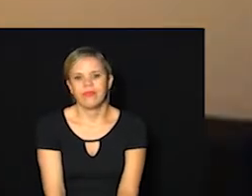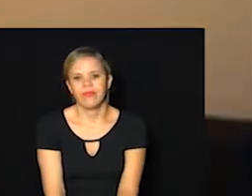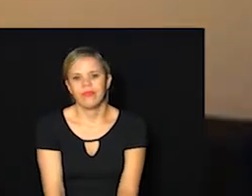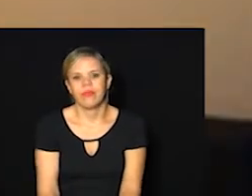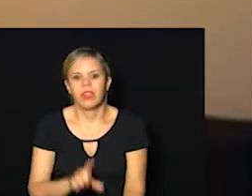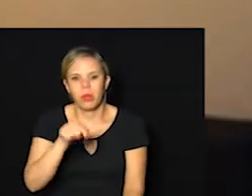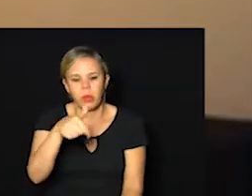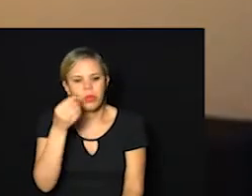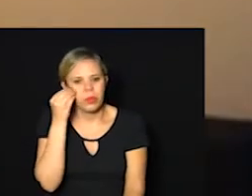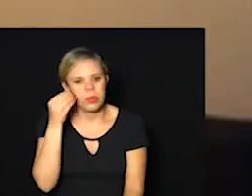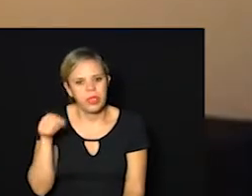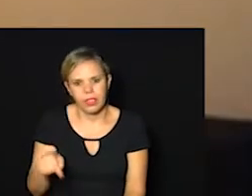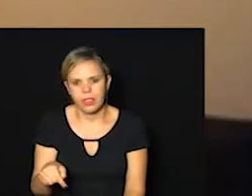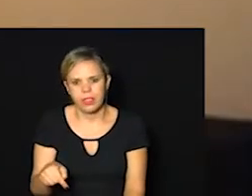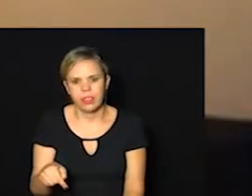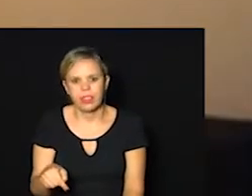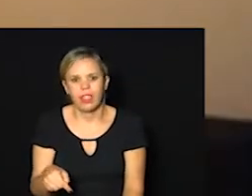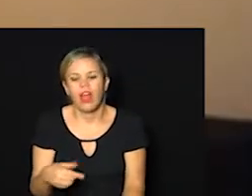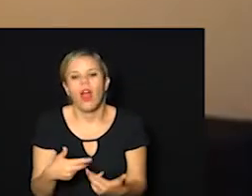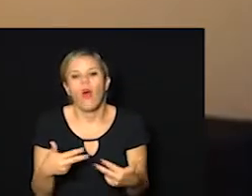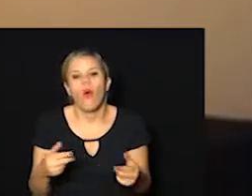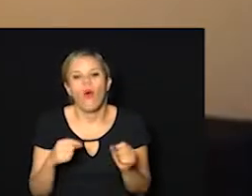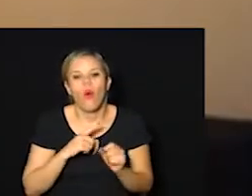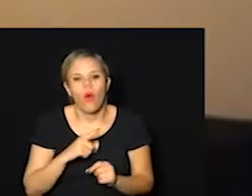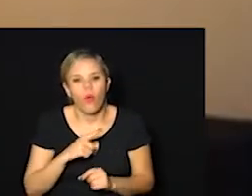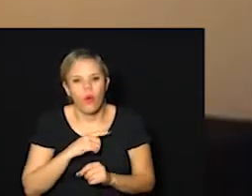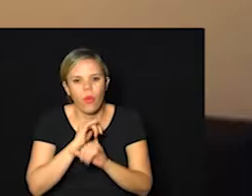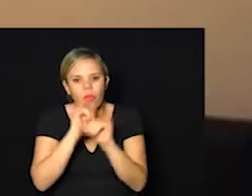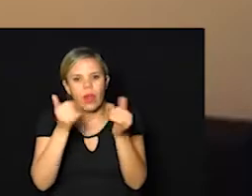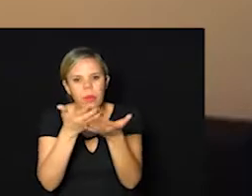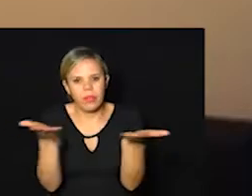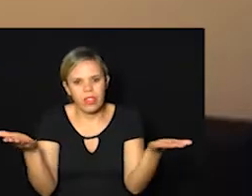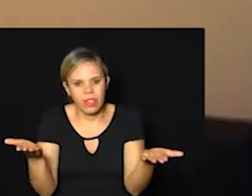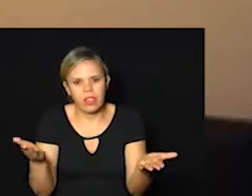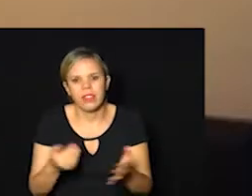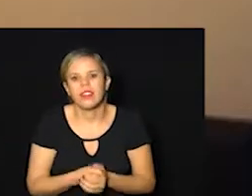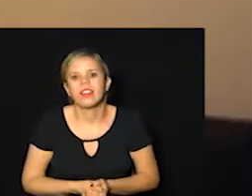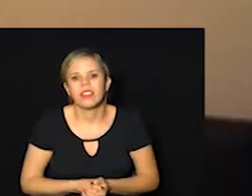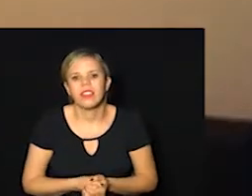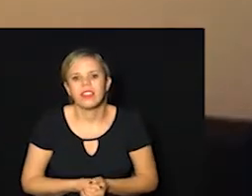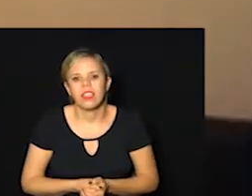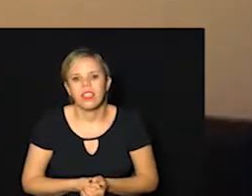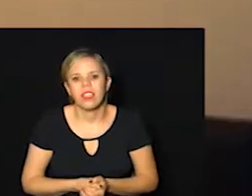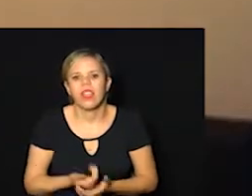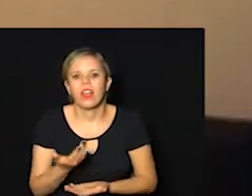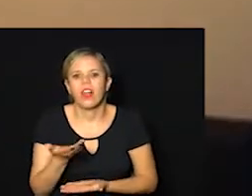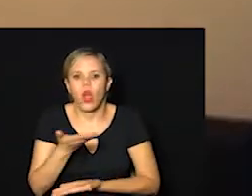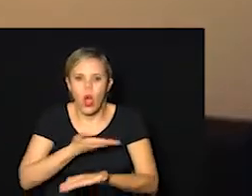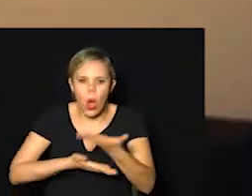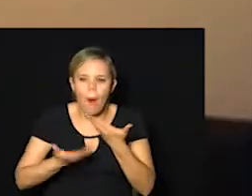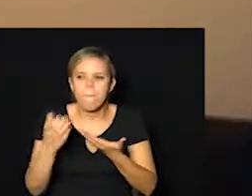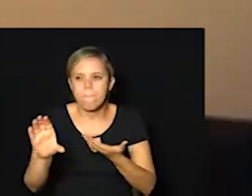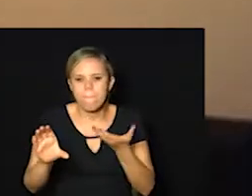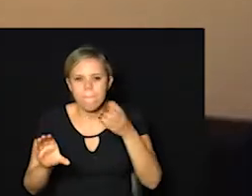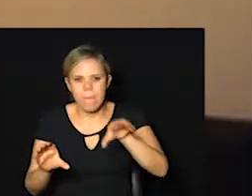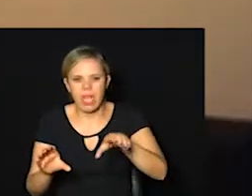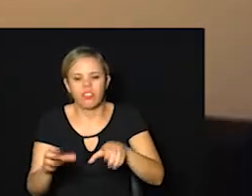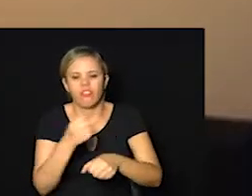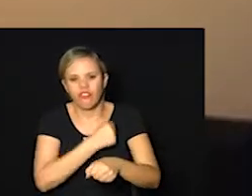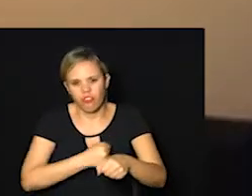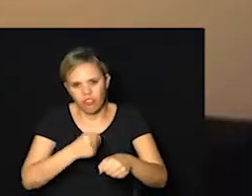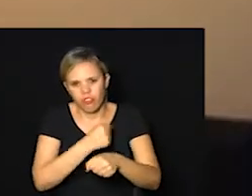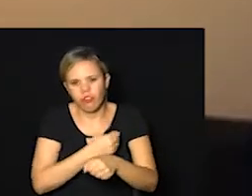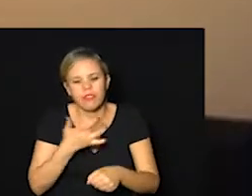Depois de eu experimentar aqui, a única coisa que eu tenho para dizer para vocês é: compartilhe essa receita.